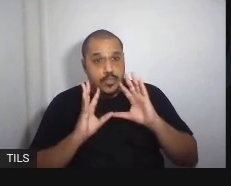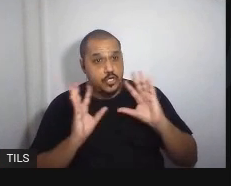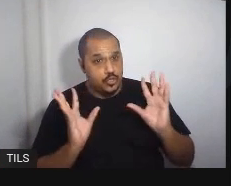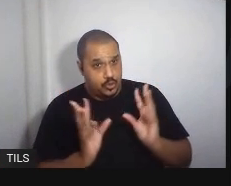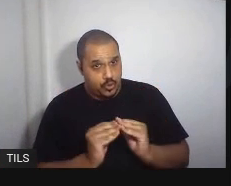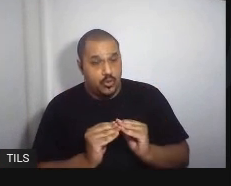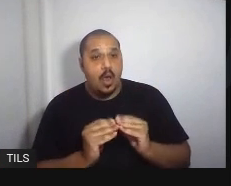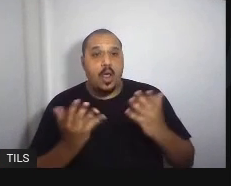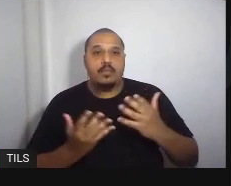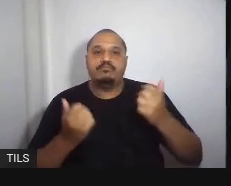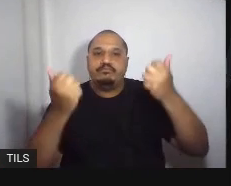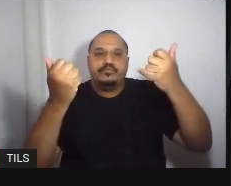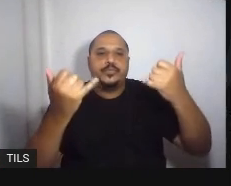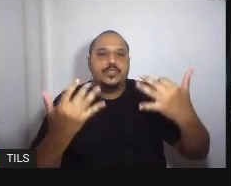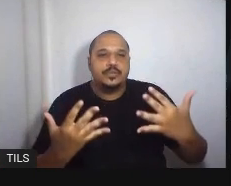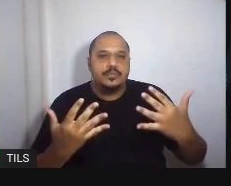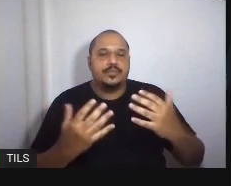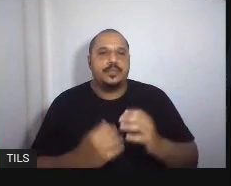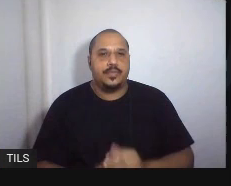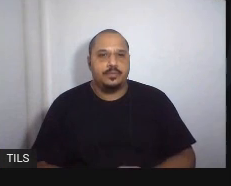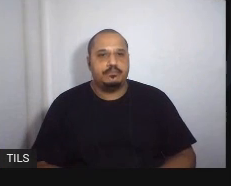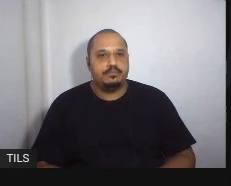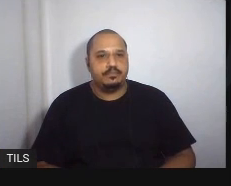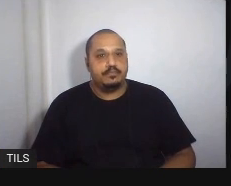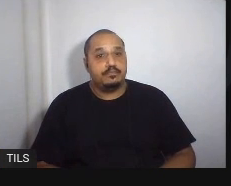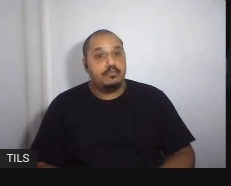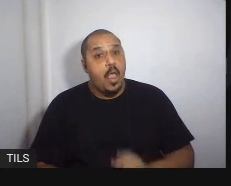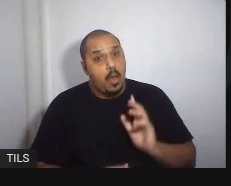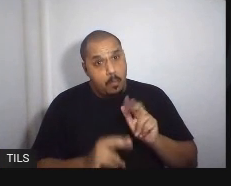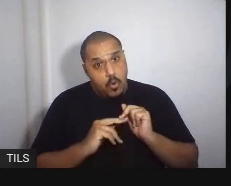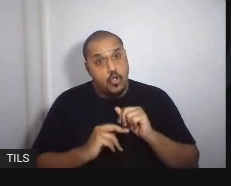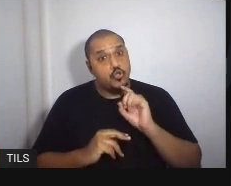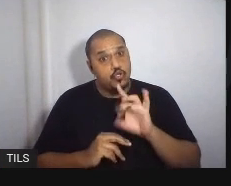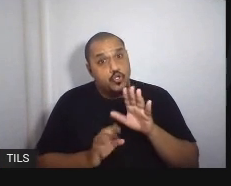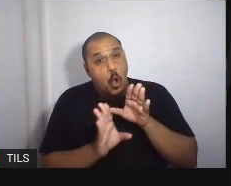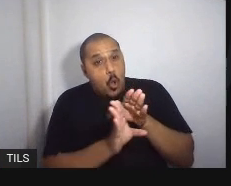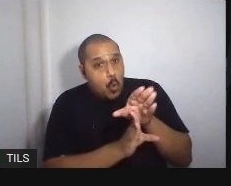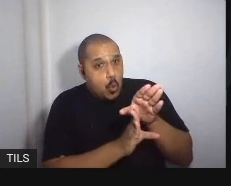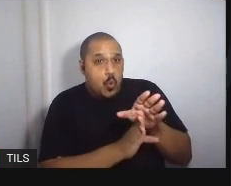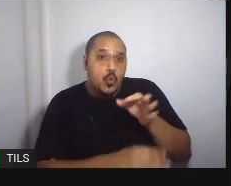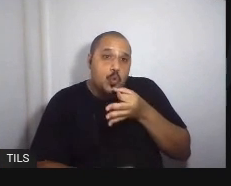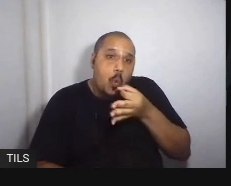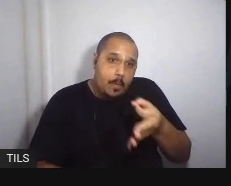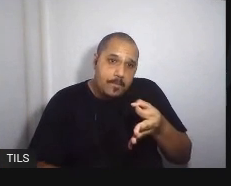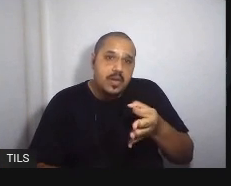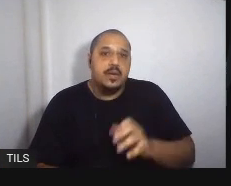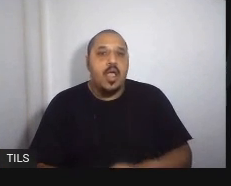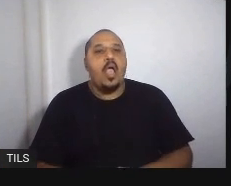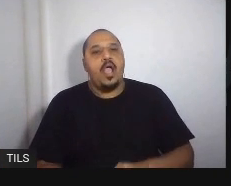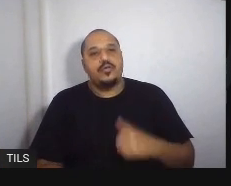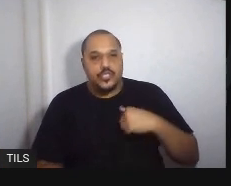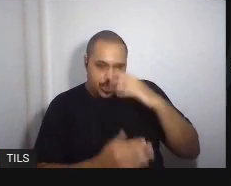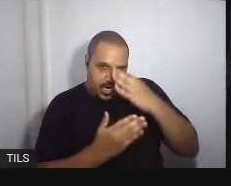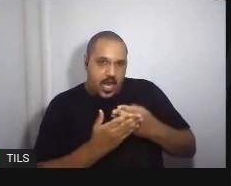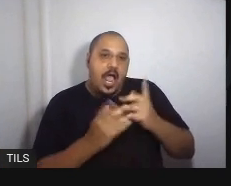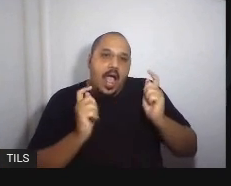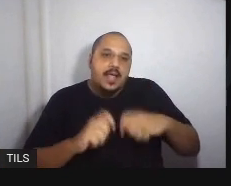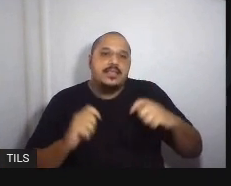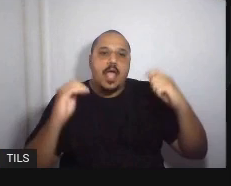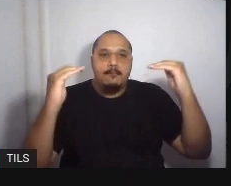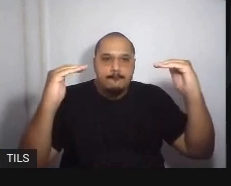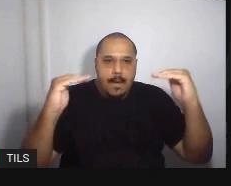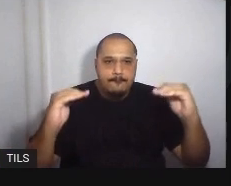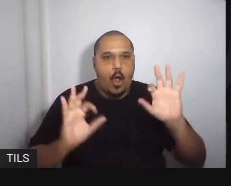para apresentar. Isso, novamente, é só uma sugestão. A gente entende que dessa forma as coisas vão ficar um pouquinho mais organizadas. E o mural vocês